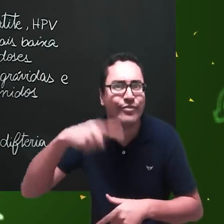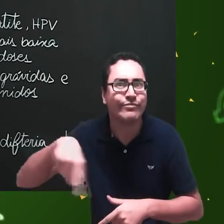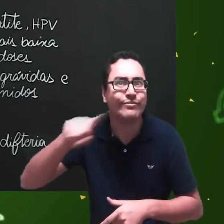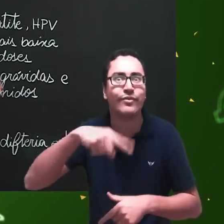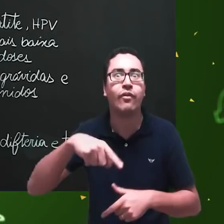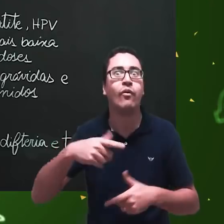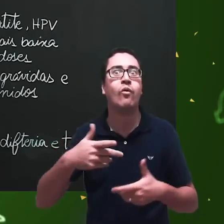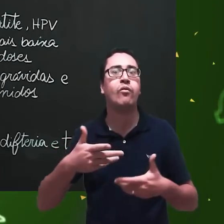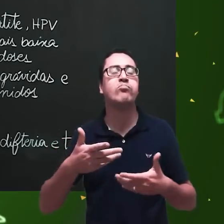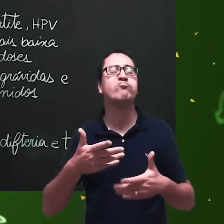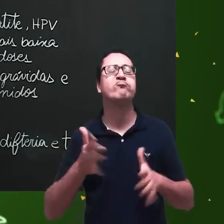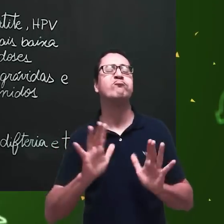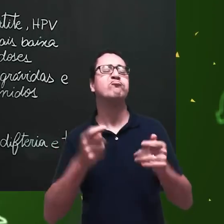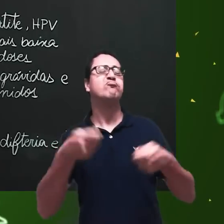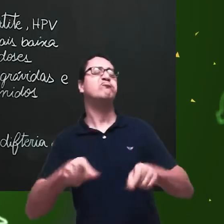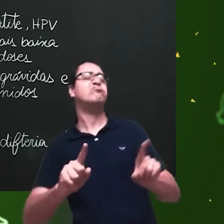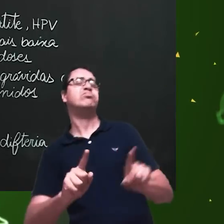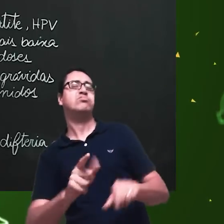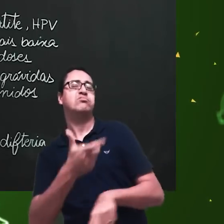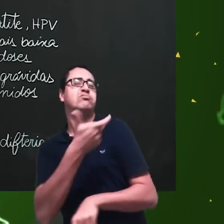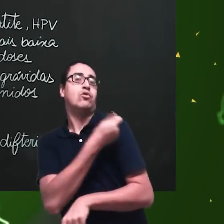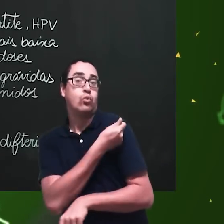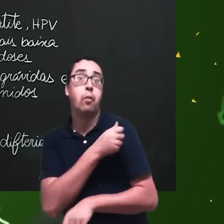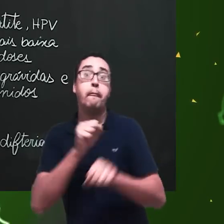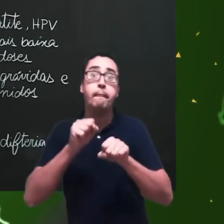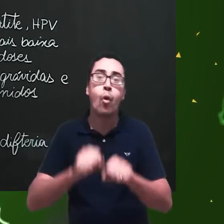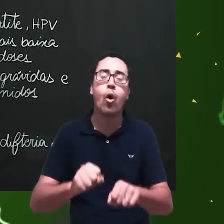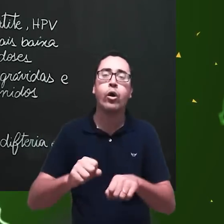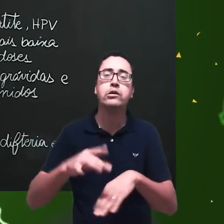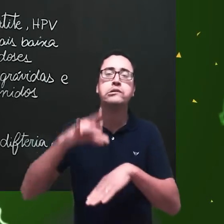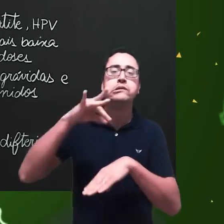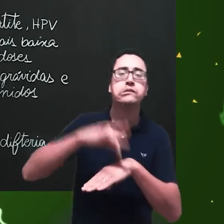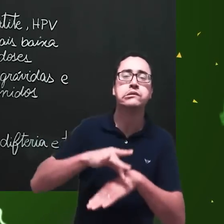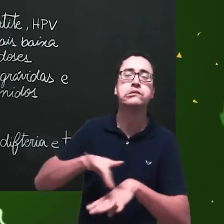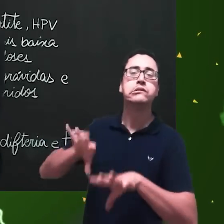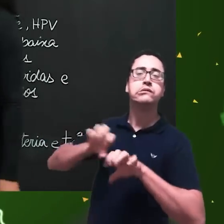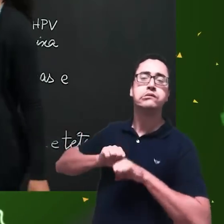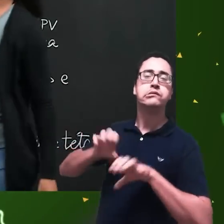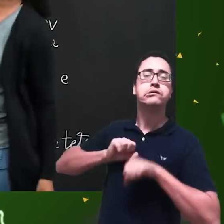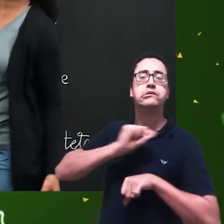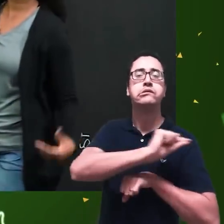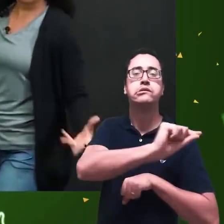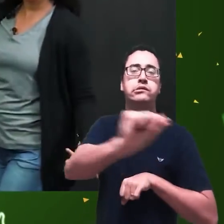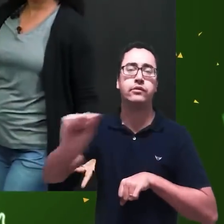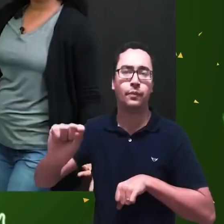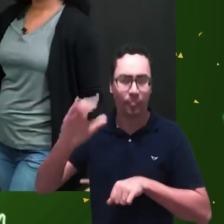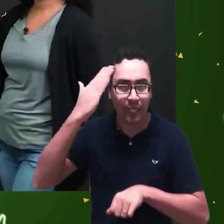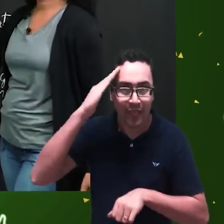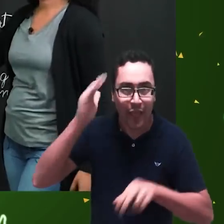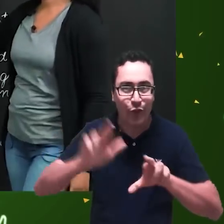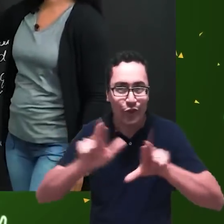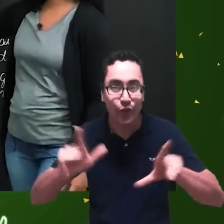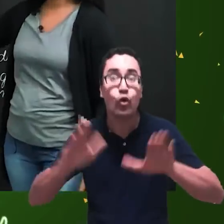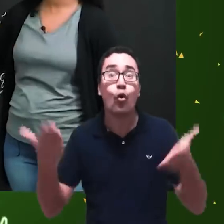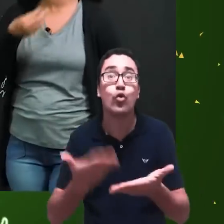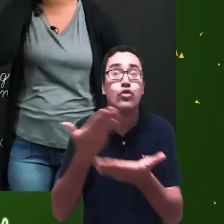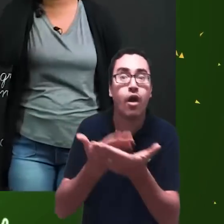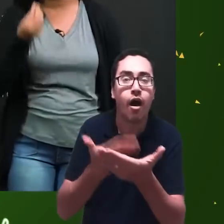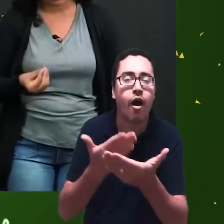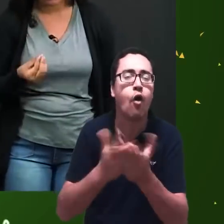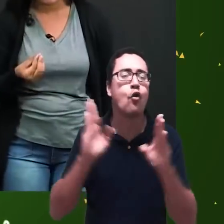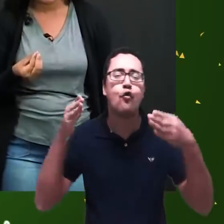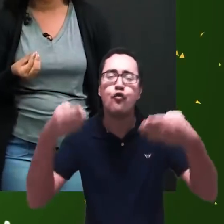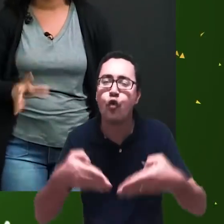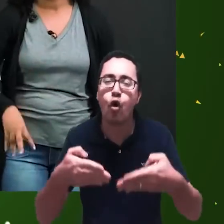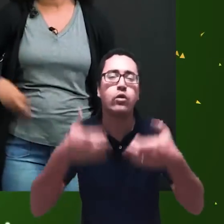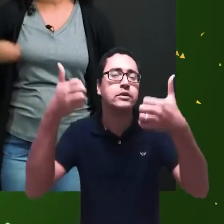outras pessoas podem se contaminar. Viu aí? Entendeu a diferença? Então, o foco da nossa aula foi explicar o